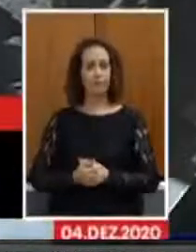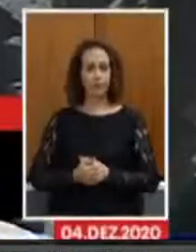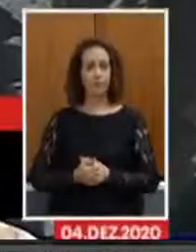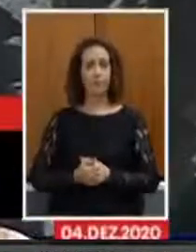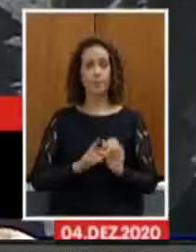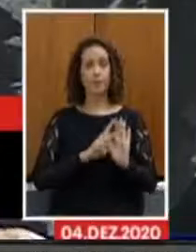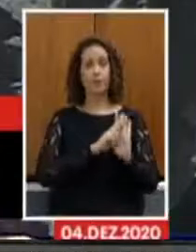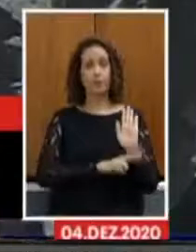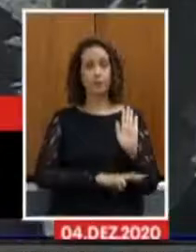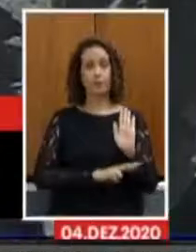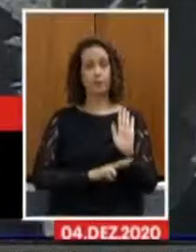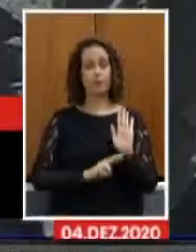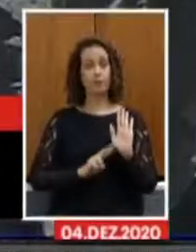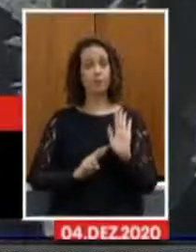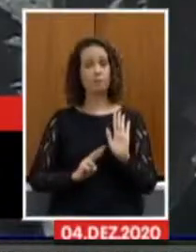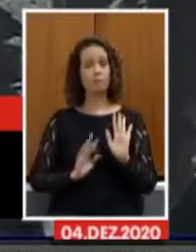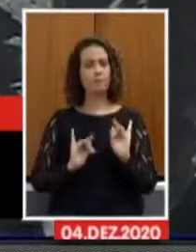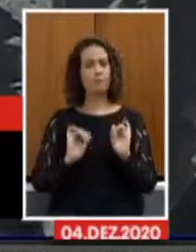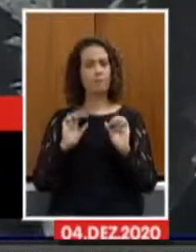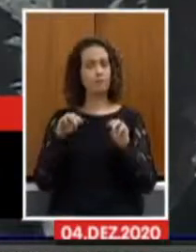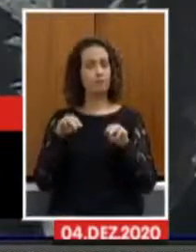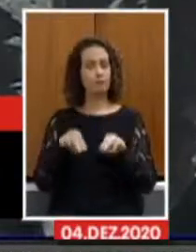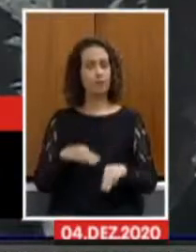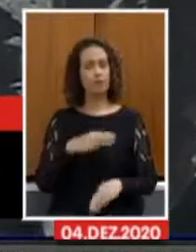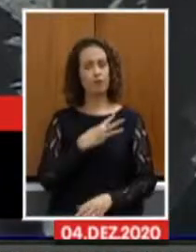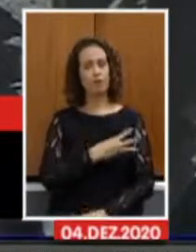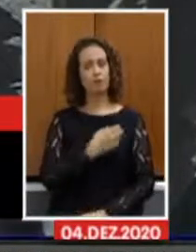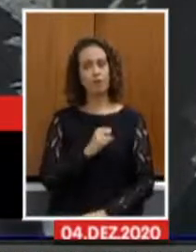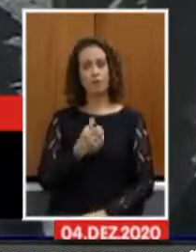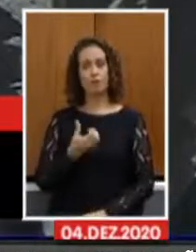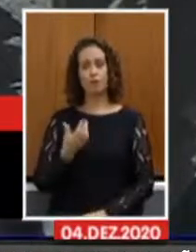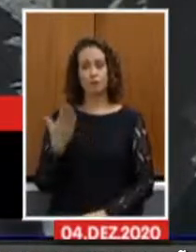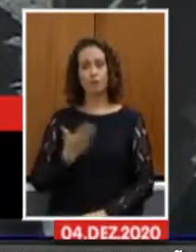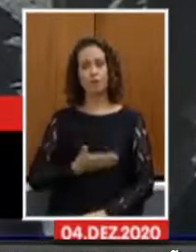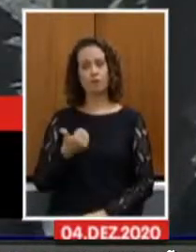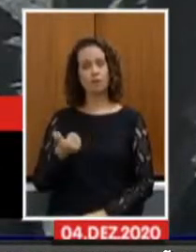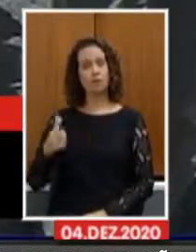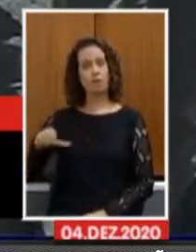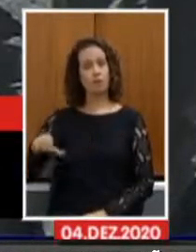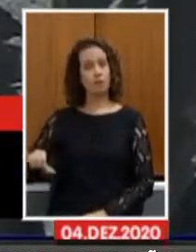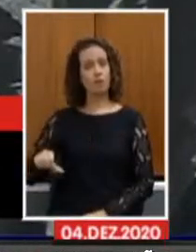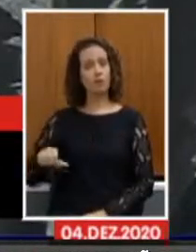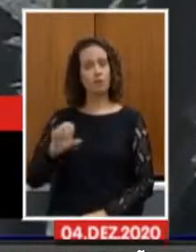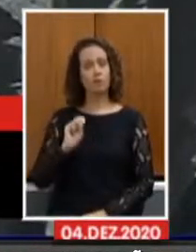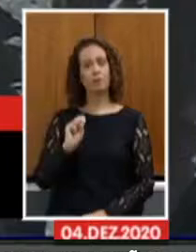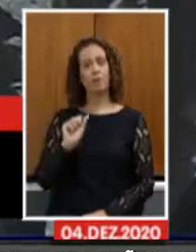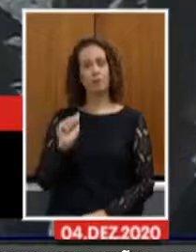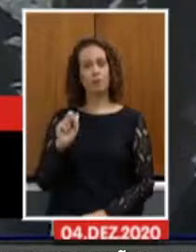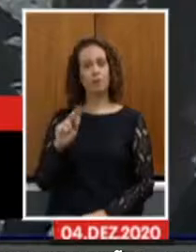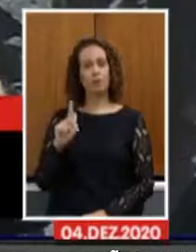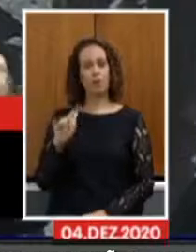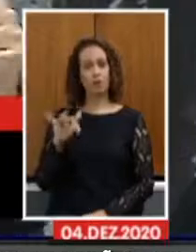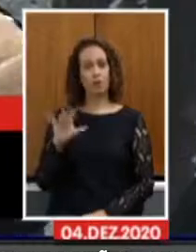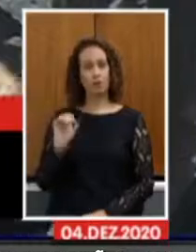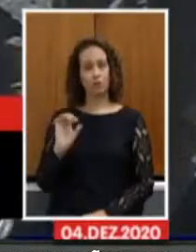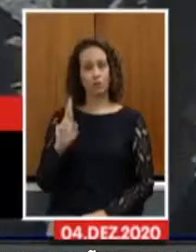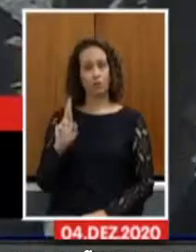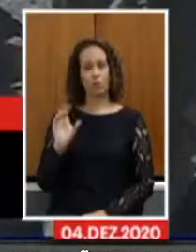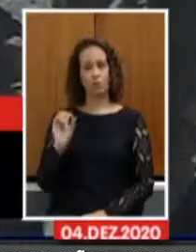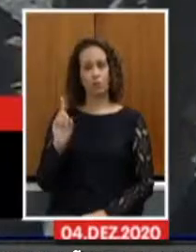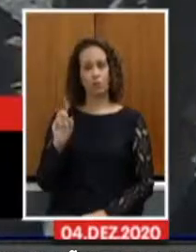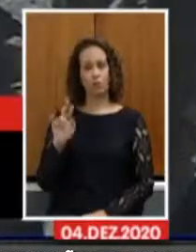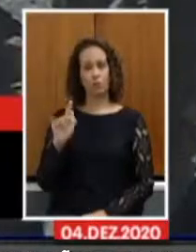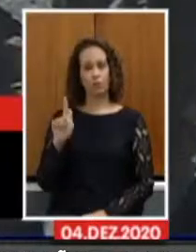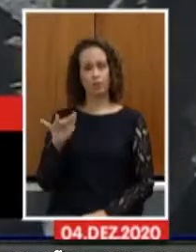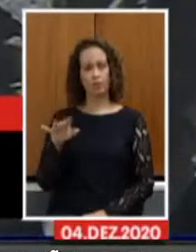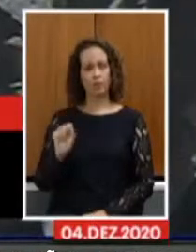final do projeto de lei número 386 de 2019, deputado Sargento Rodrigues, que dispõe sobre o registro de dados de armas de